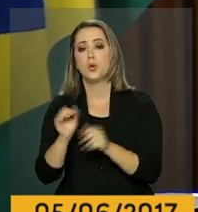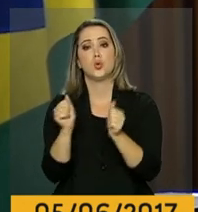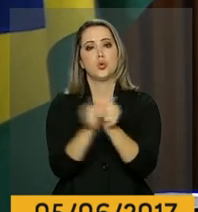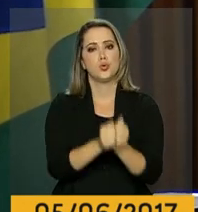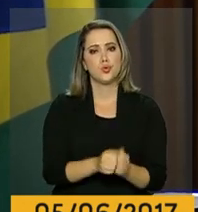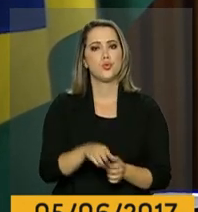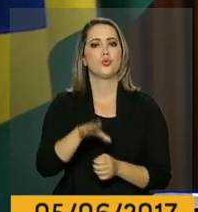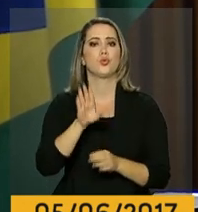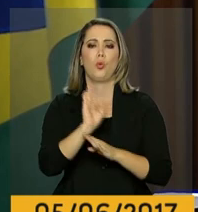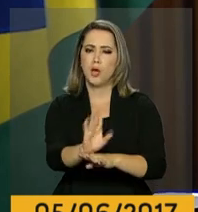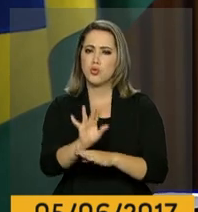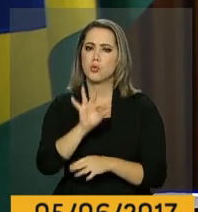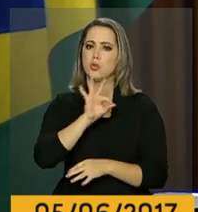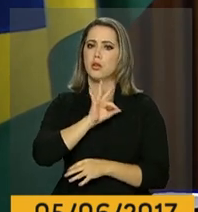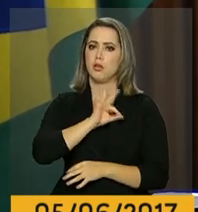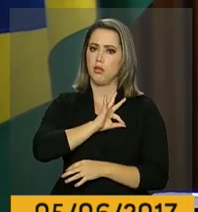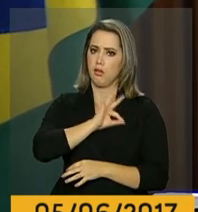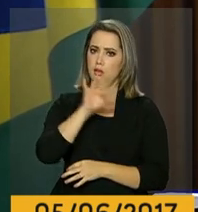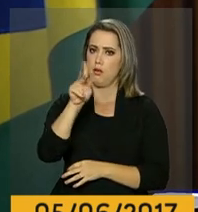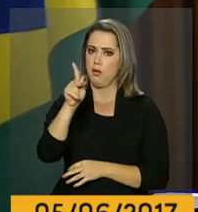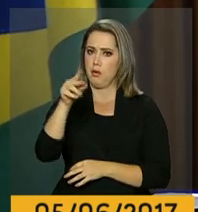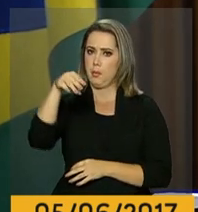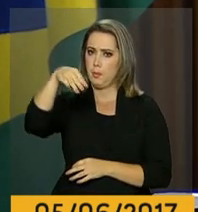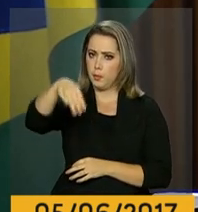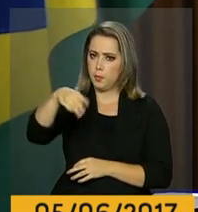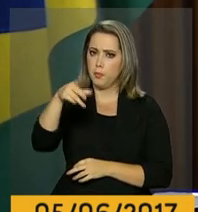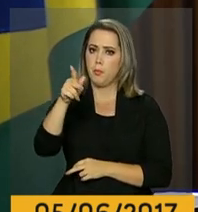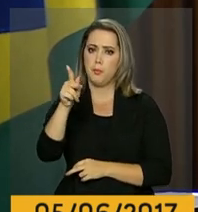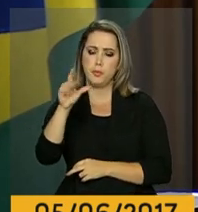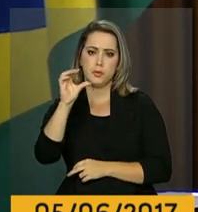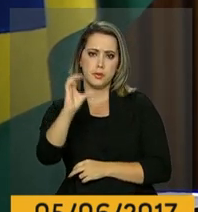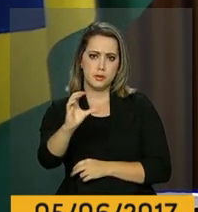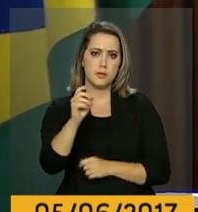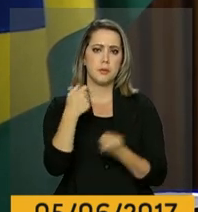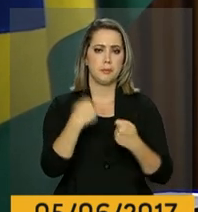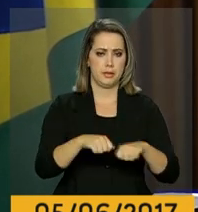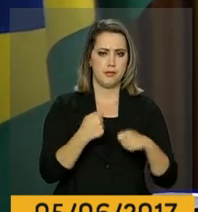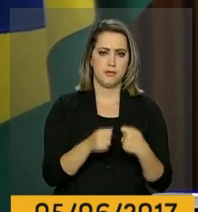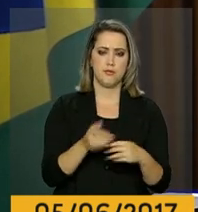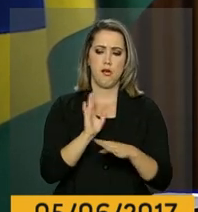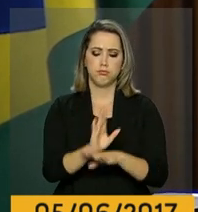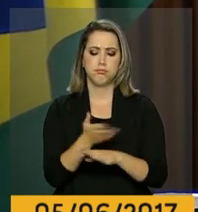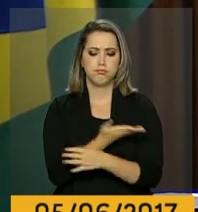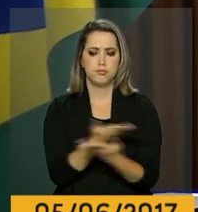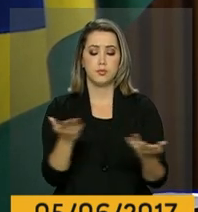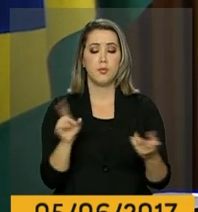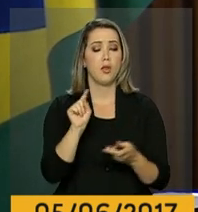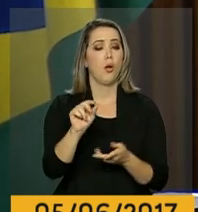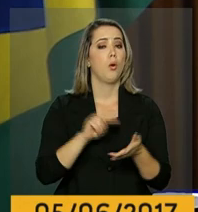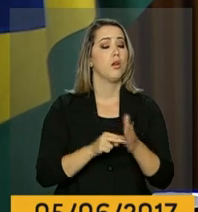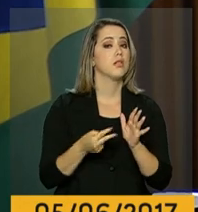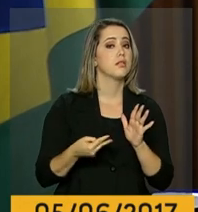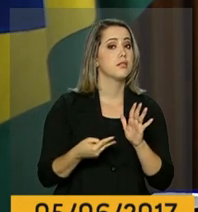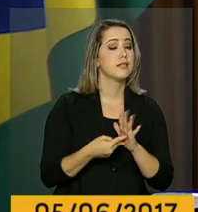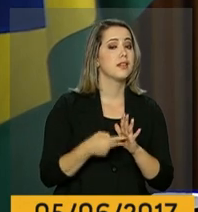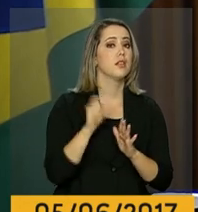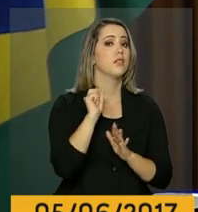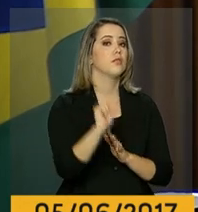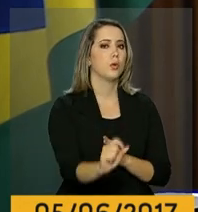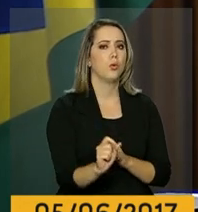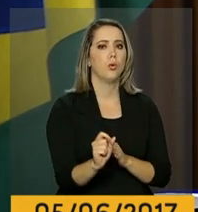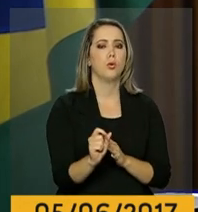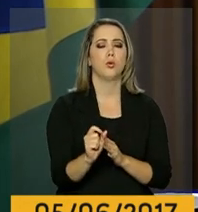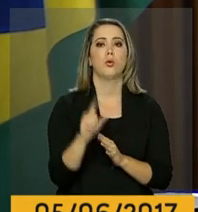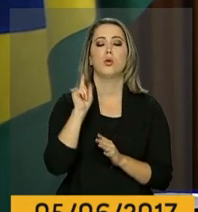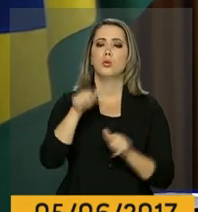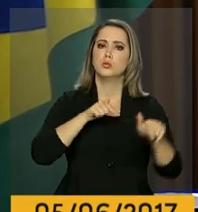militar à polícia civil que lá faziam as inspeções eh necessárias isto resultou em uma atividade